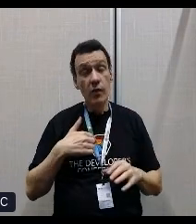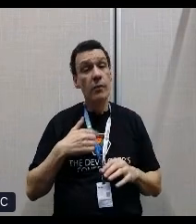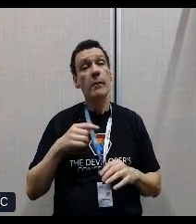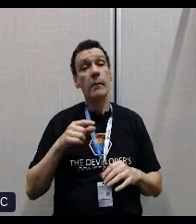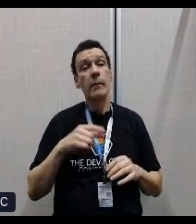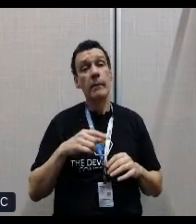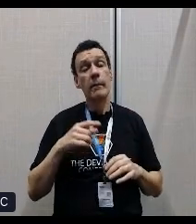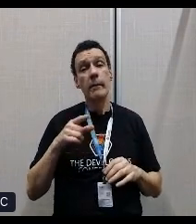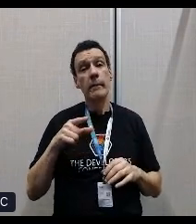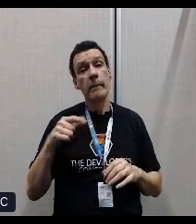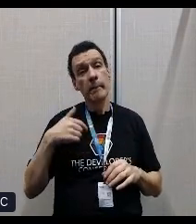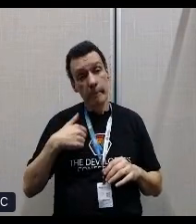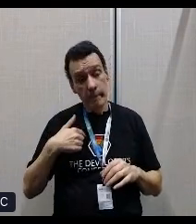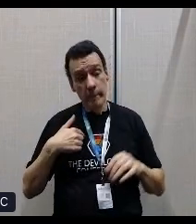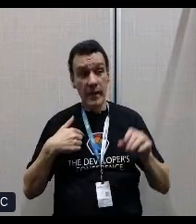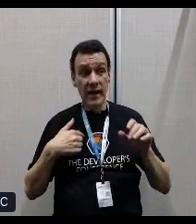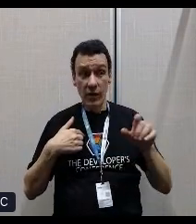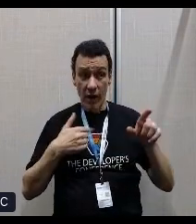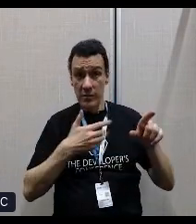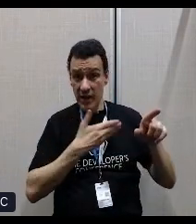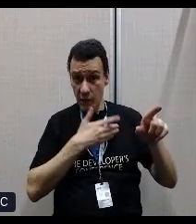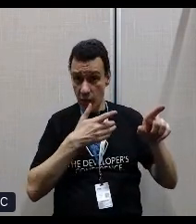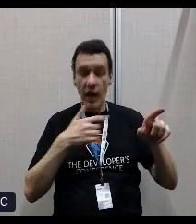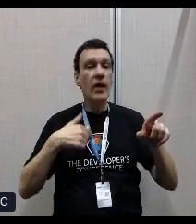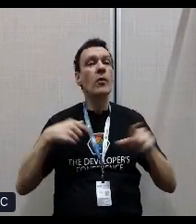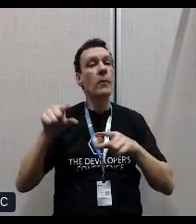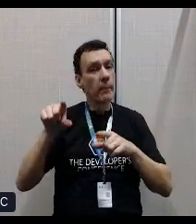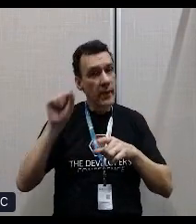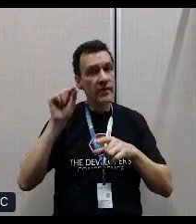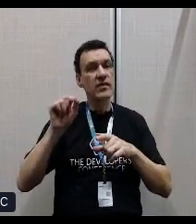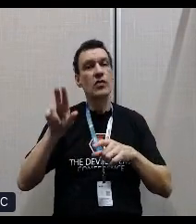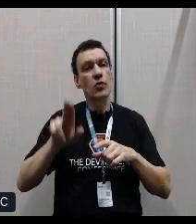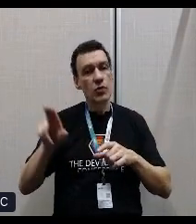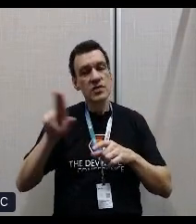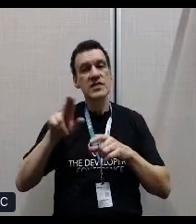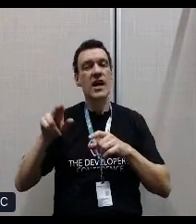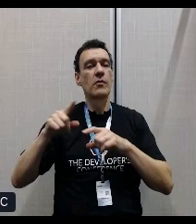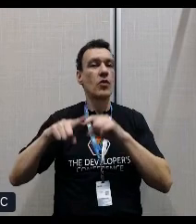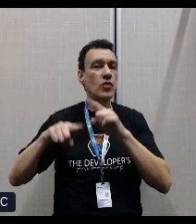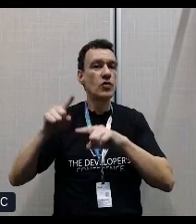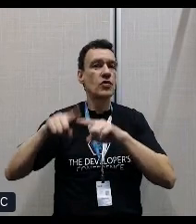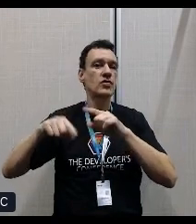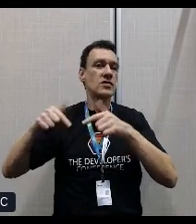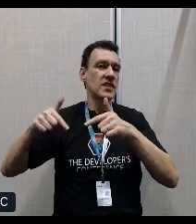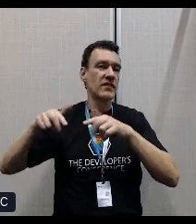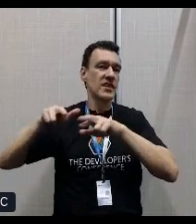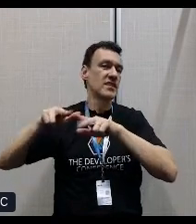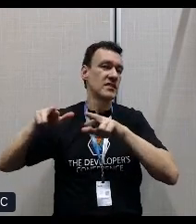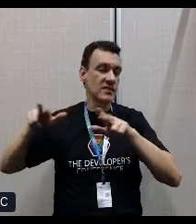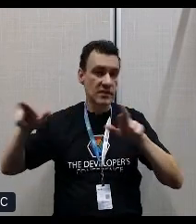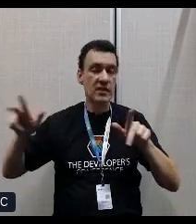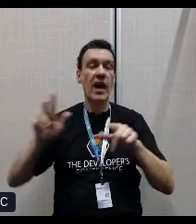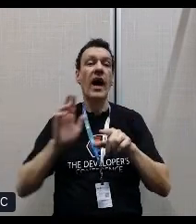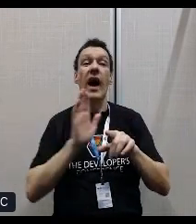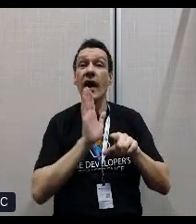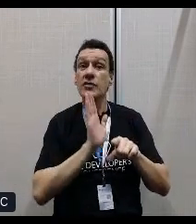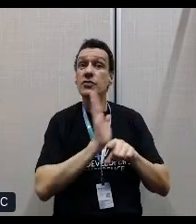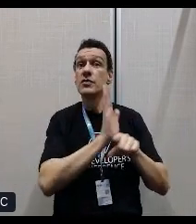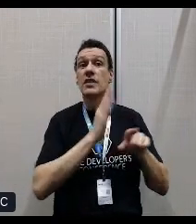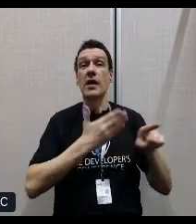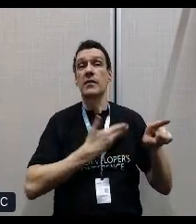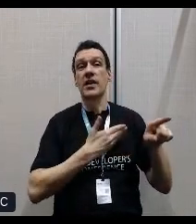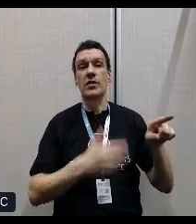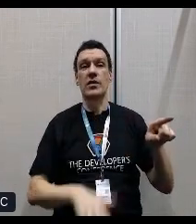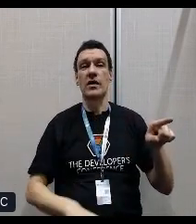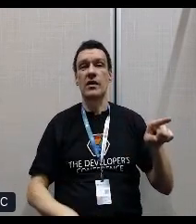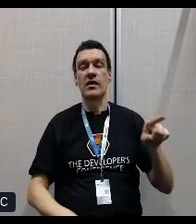que contemplem a vivência desses meus amigos, essas pessoas que eu também tenho contato. Então, é um mercado em expansão. No